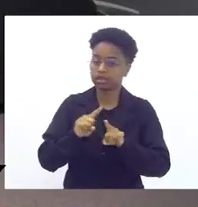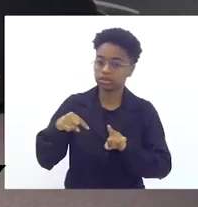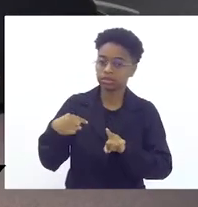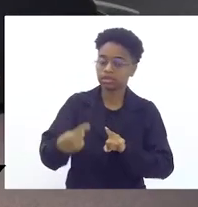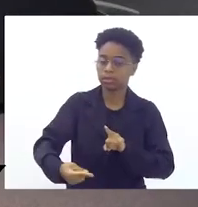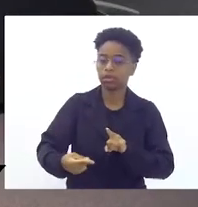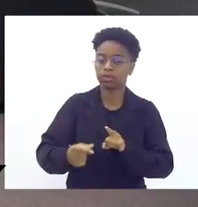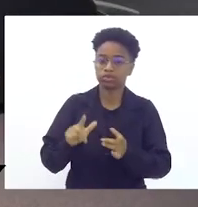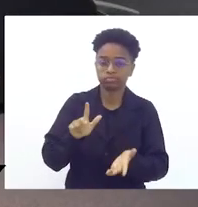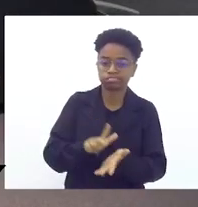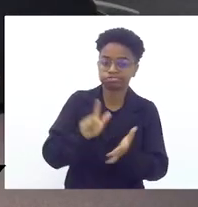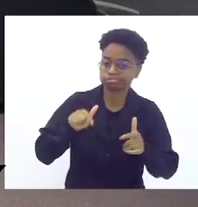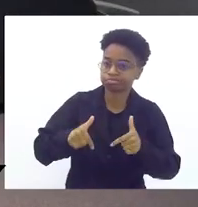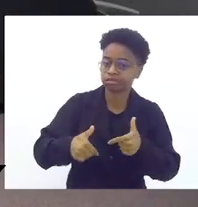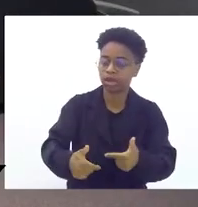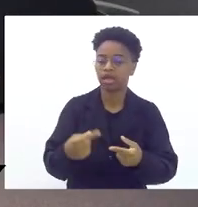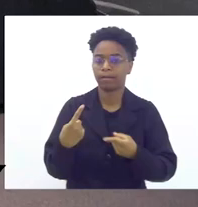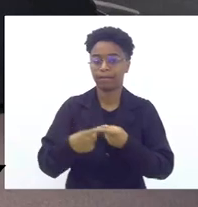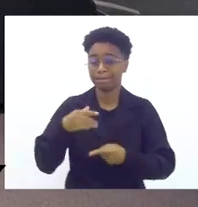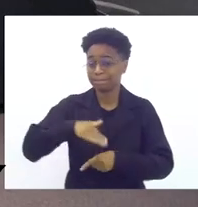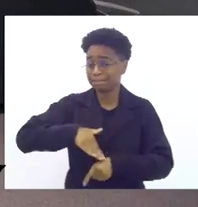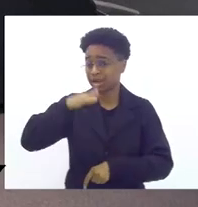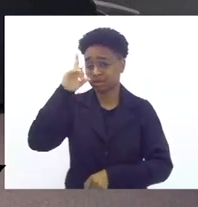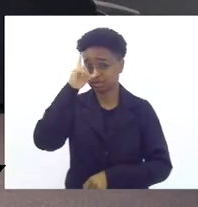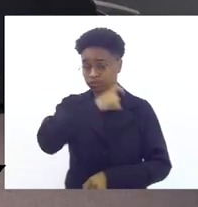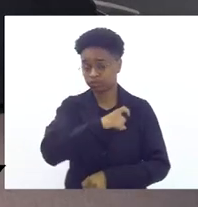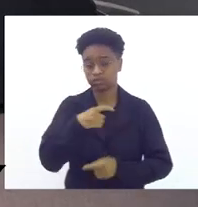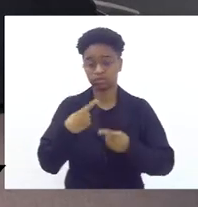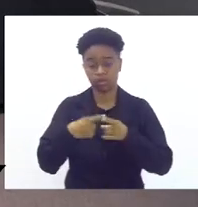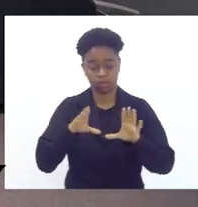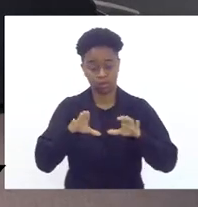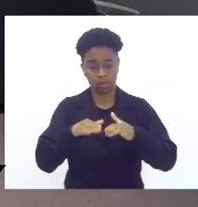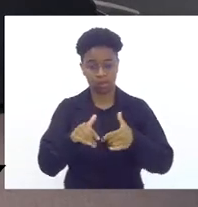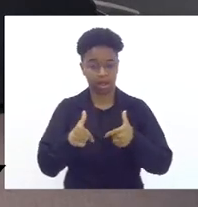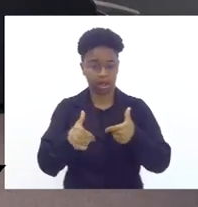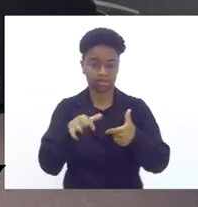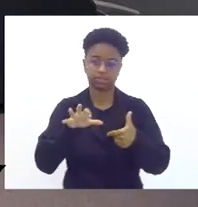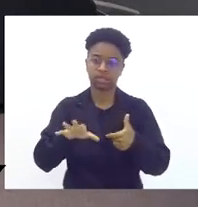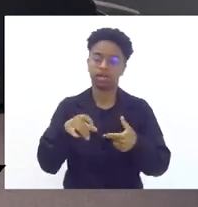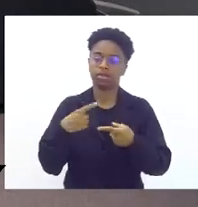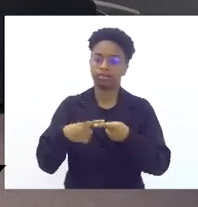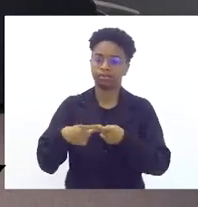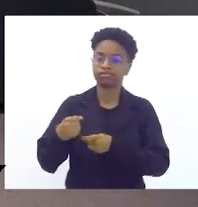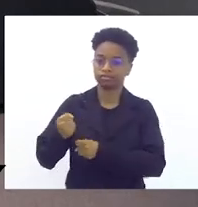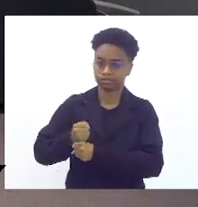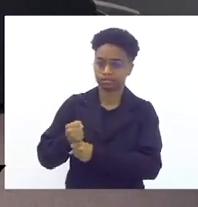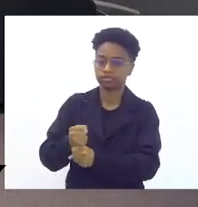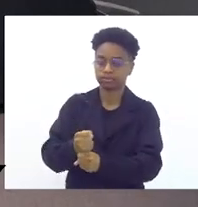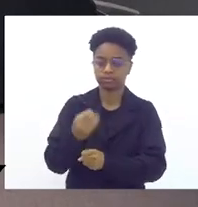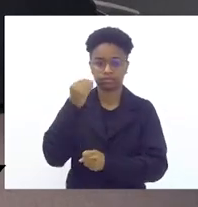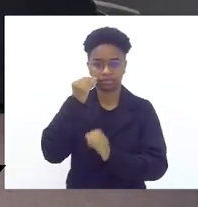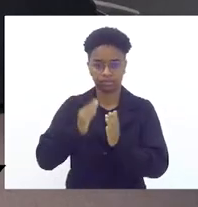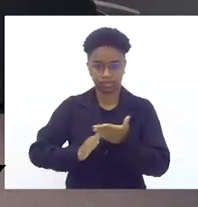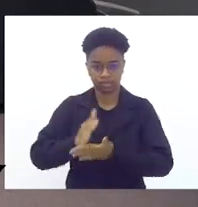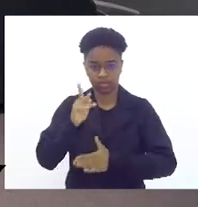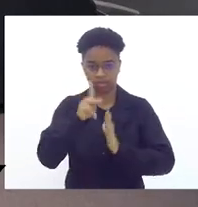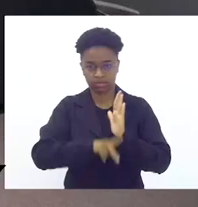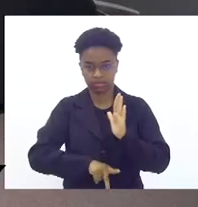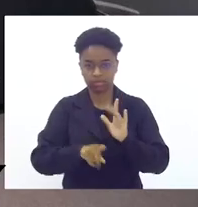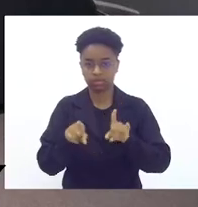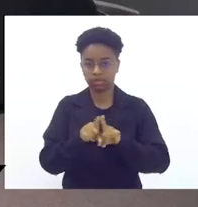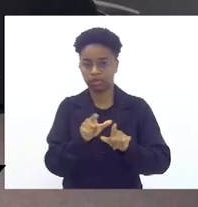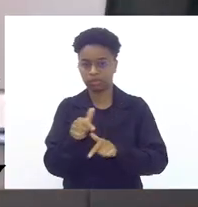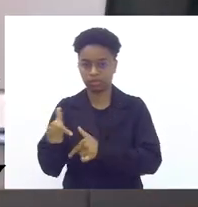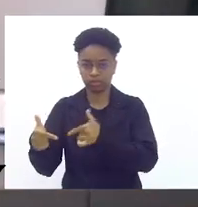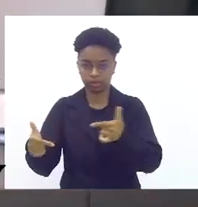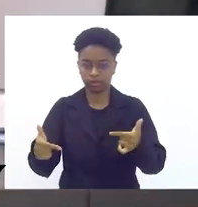que a parte mais difícil que é o que essa comissão faz né a gente fica anos para provar um projeto e Outros tantos negro